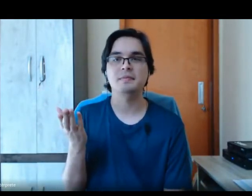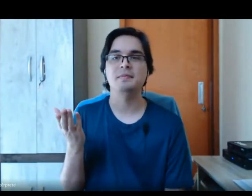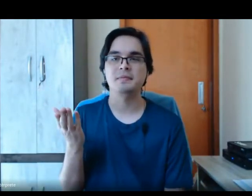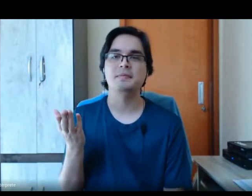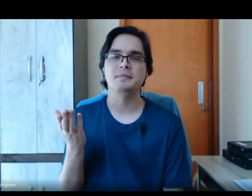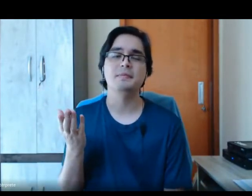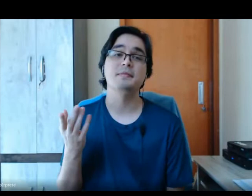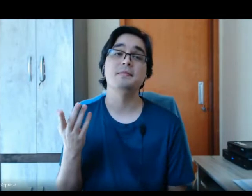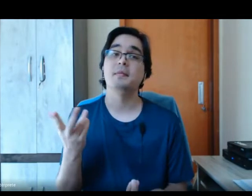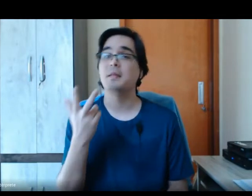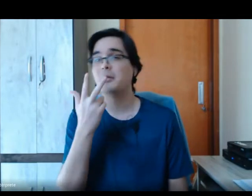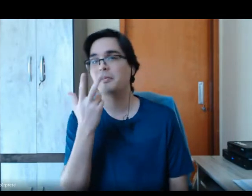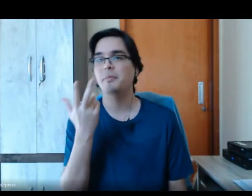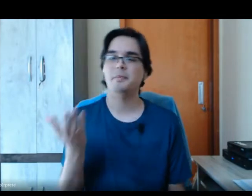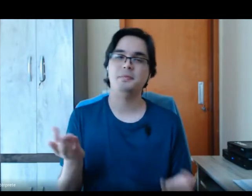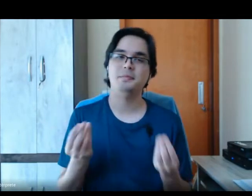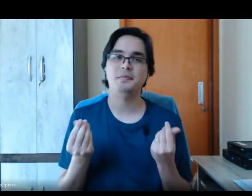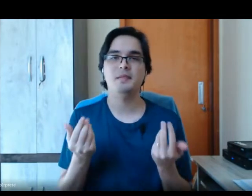talvez legal.